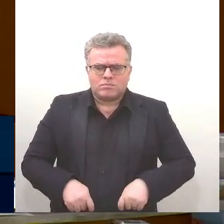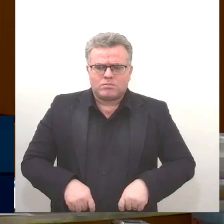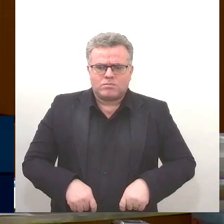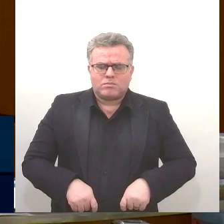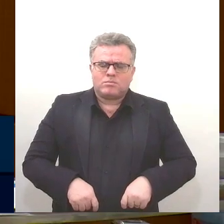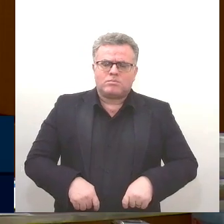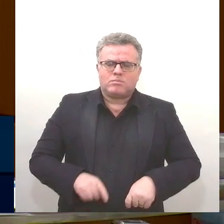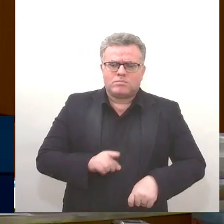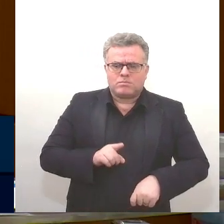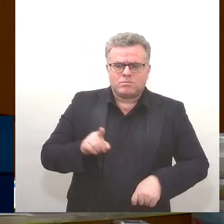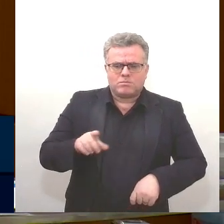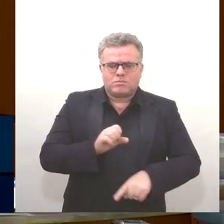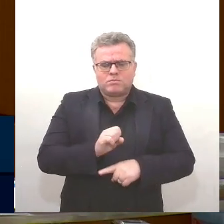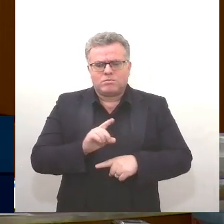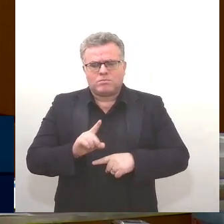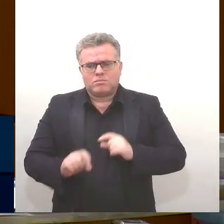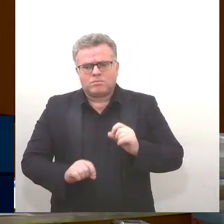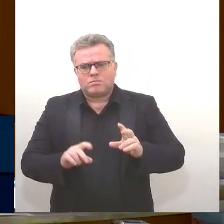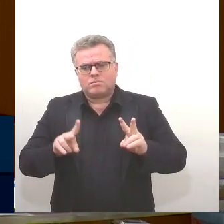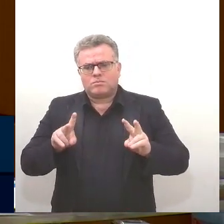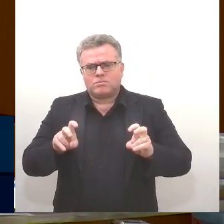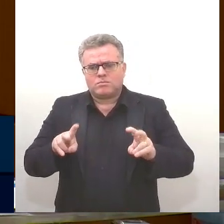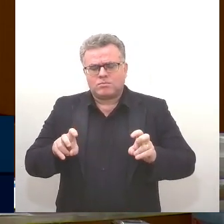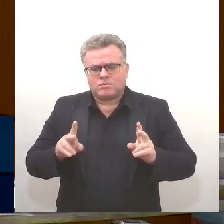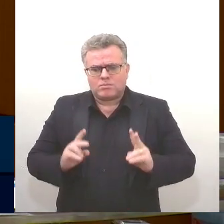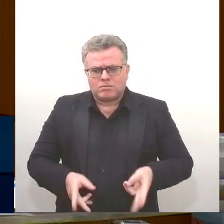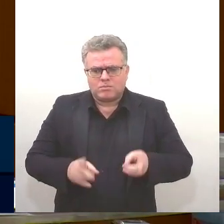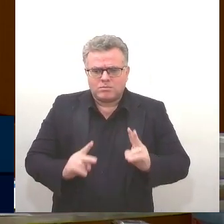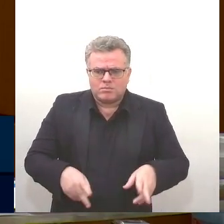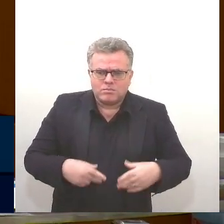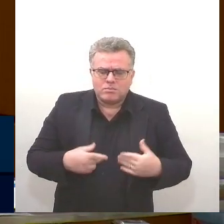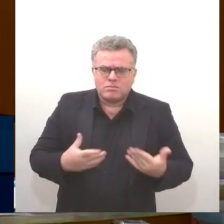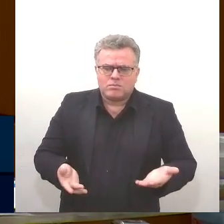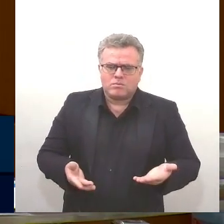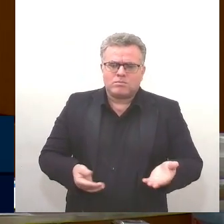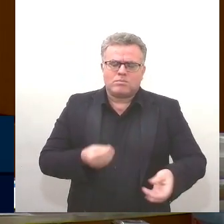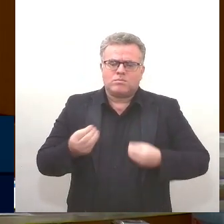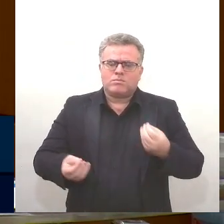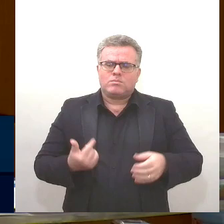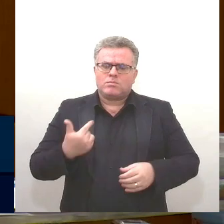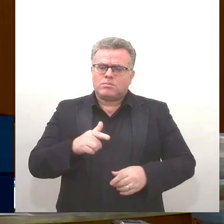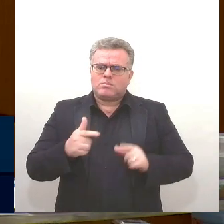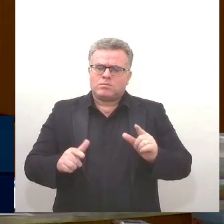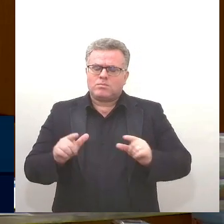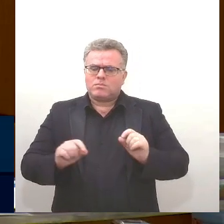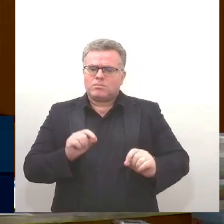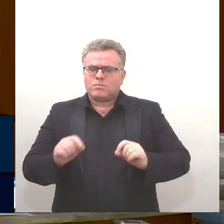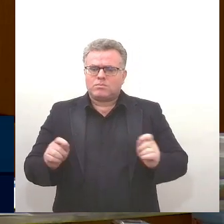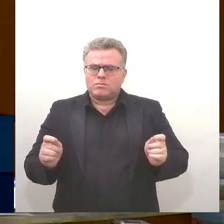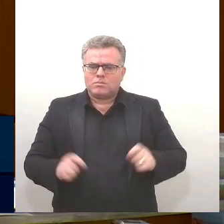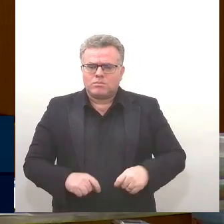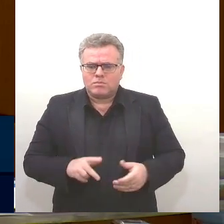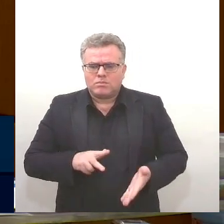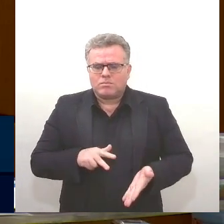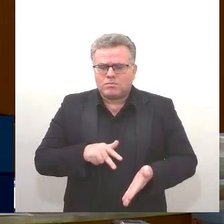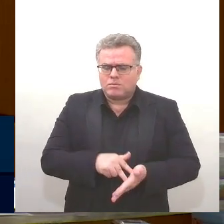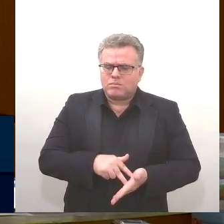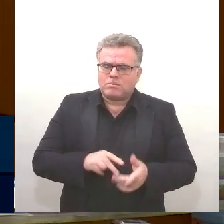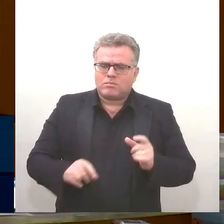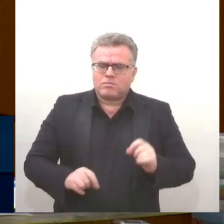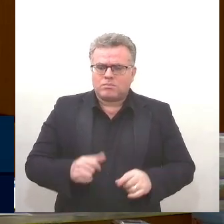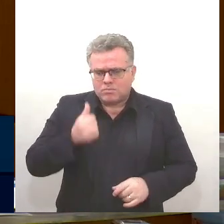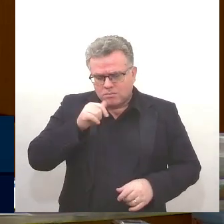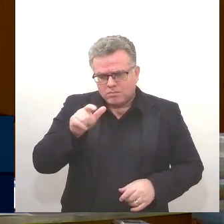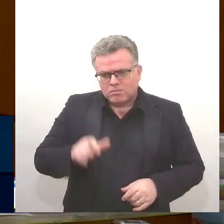o tema visibilidades outras a ocupação de mulheres lésbicas em